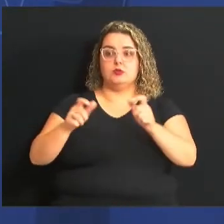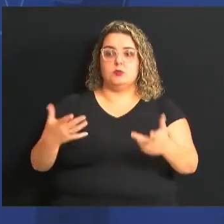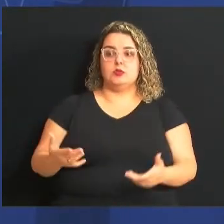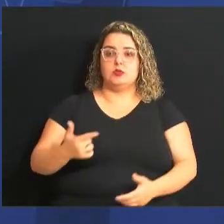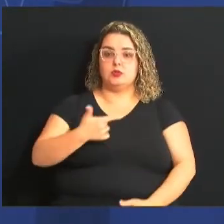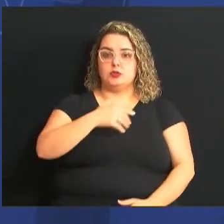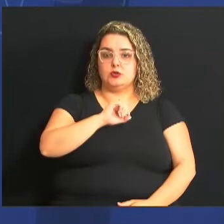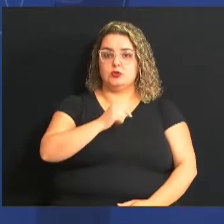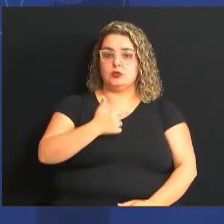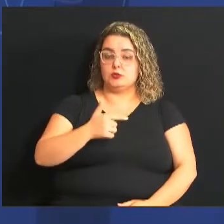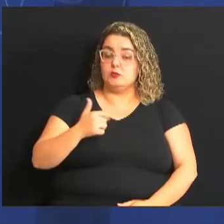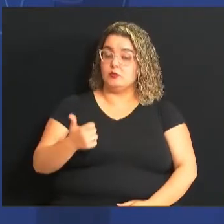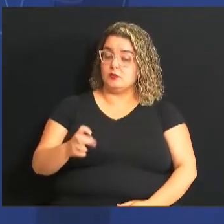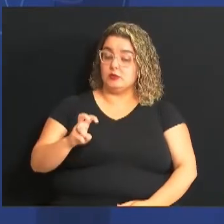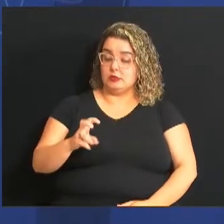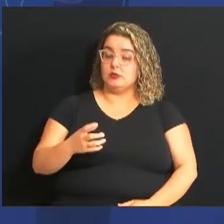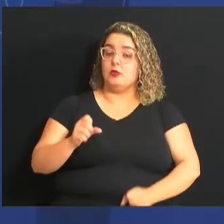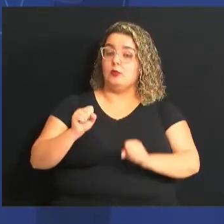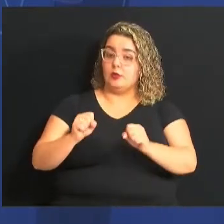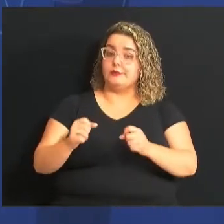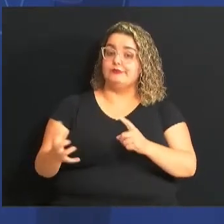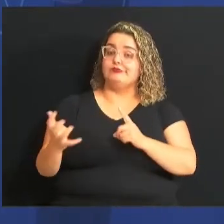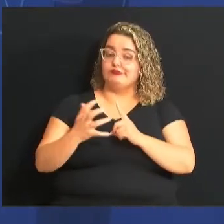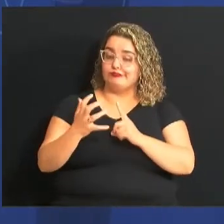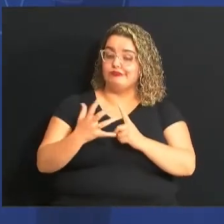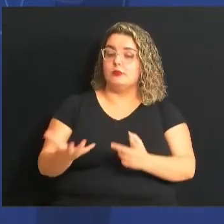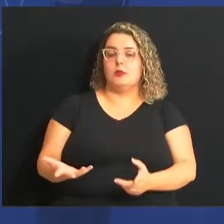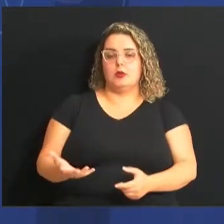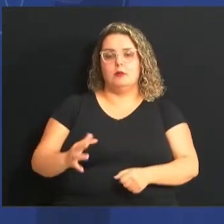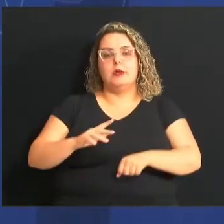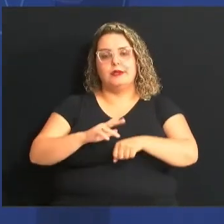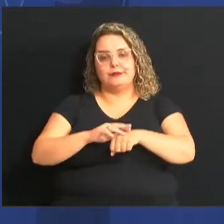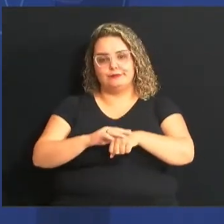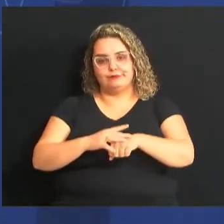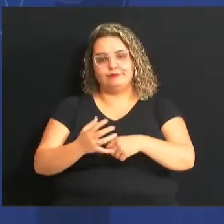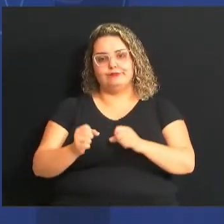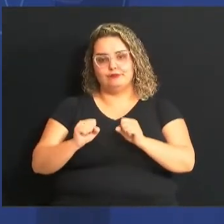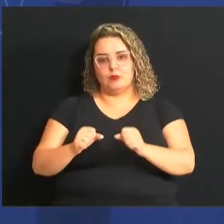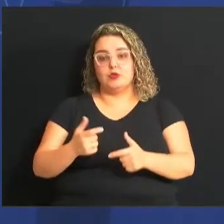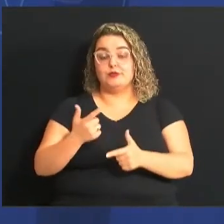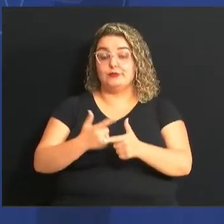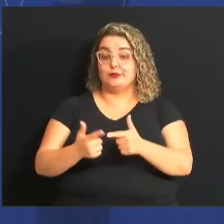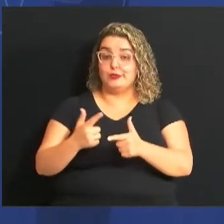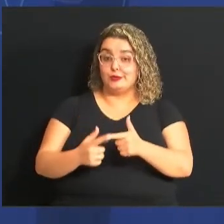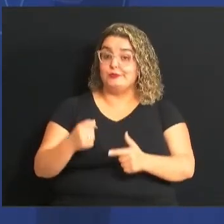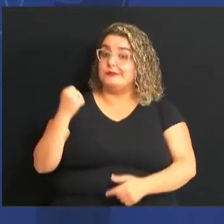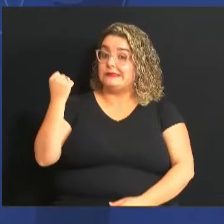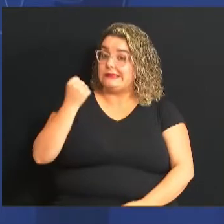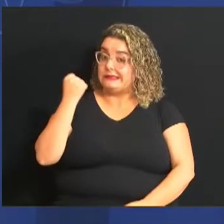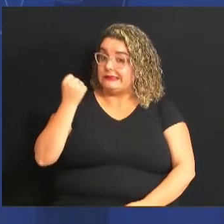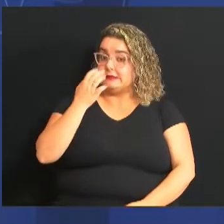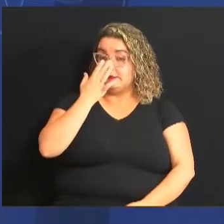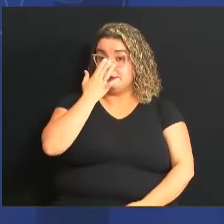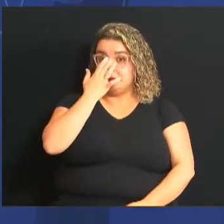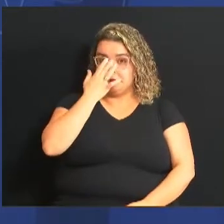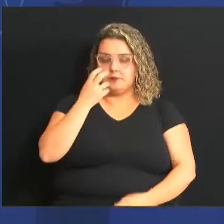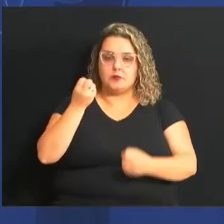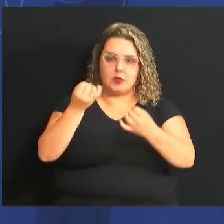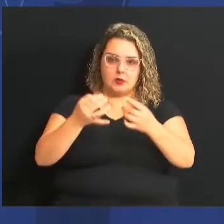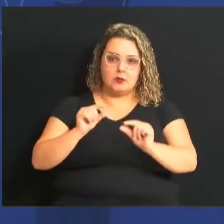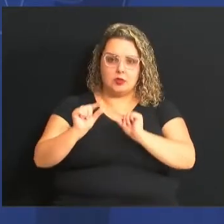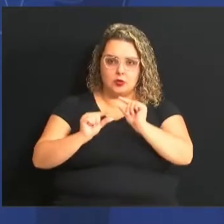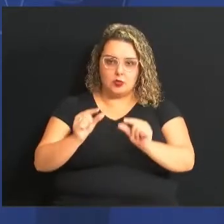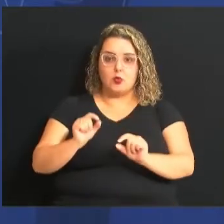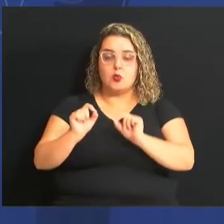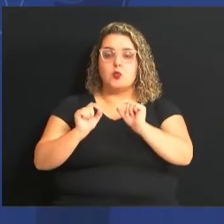2025 vão poder aí ser afetadas por essa doença, que pode causar problemas gravíssimos. A gente explicou um pouquinho o que é a